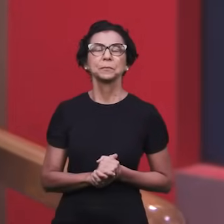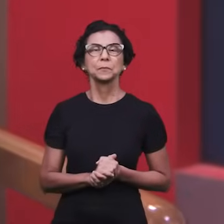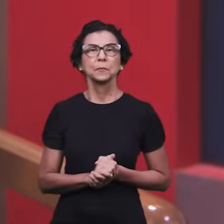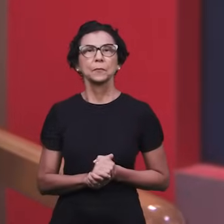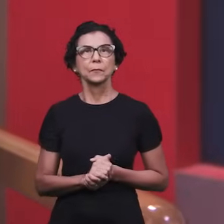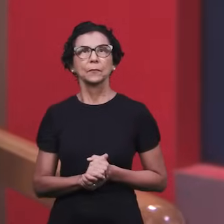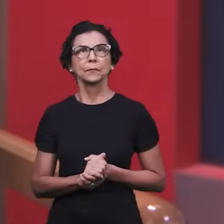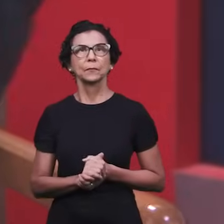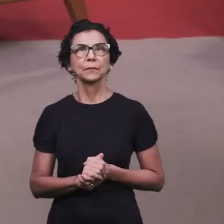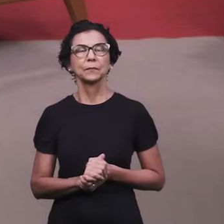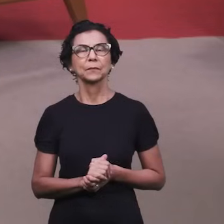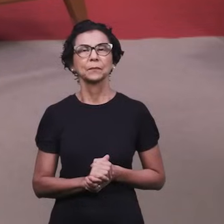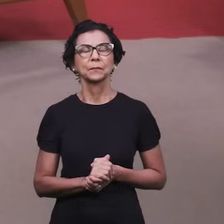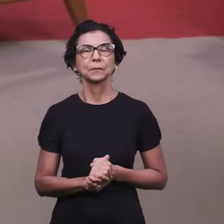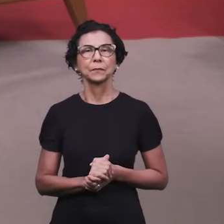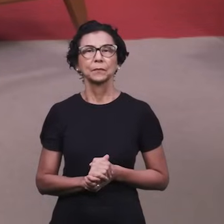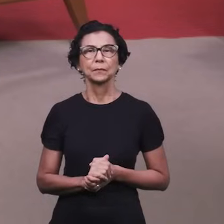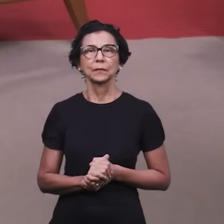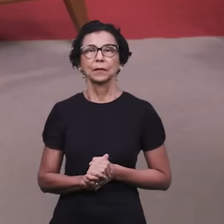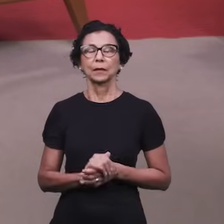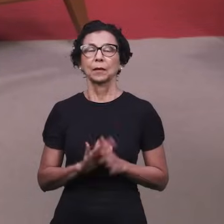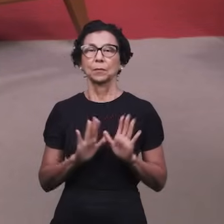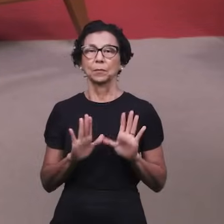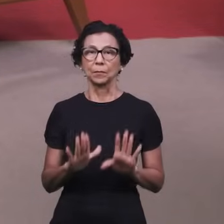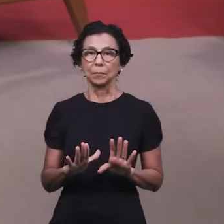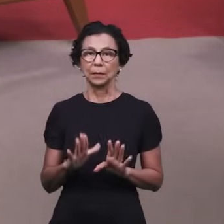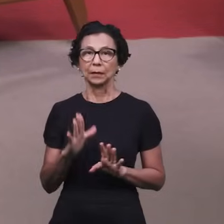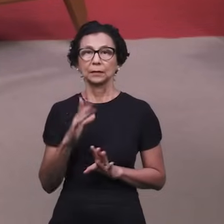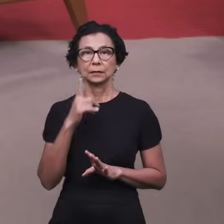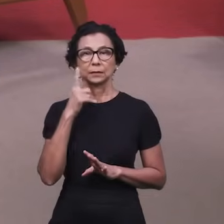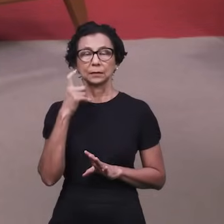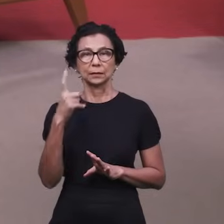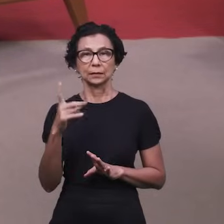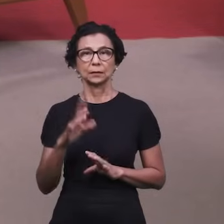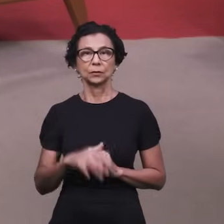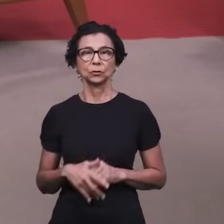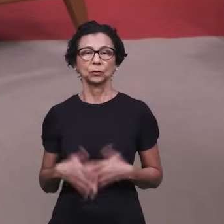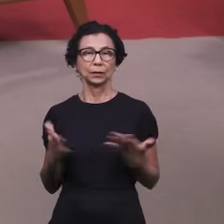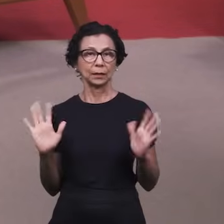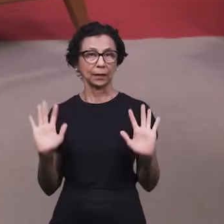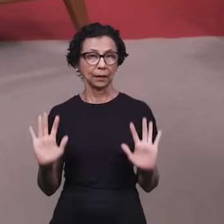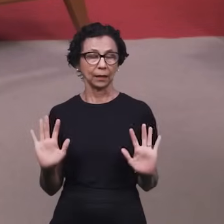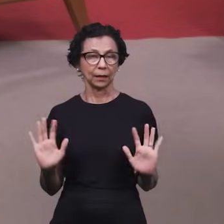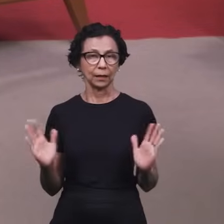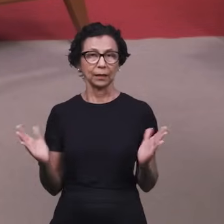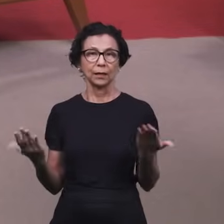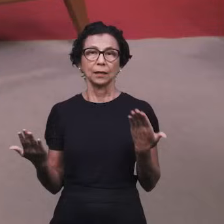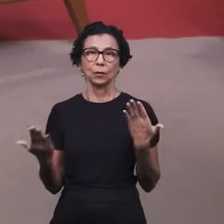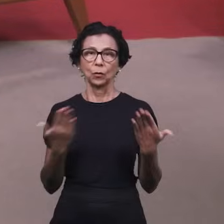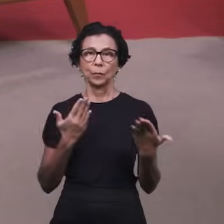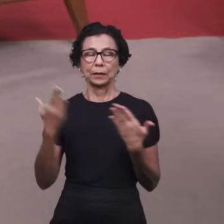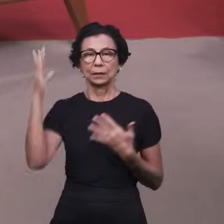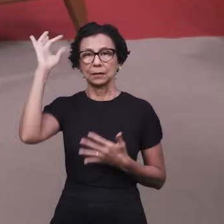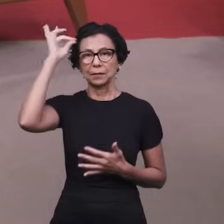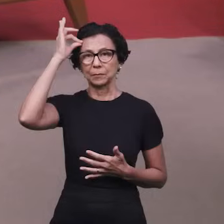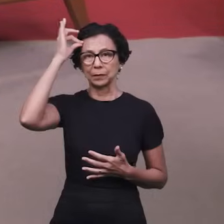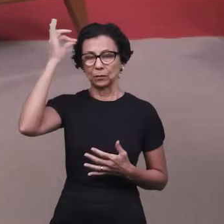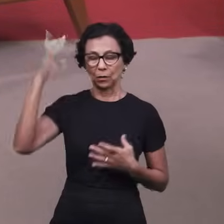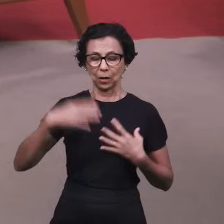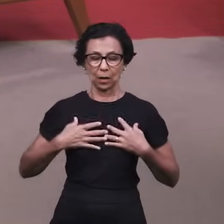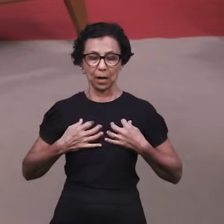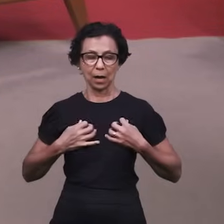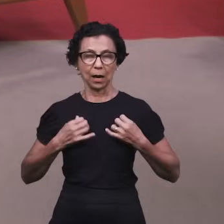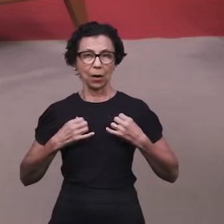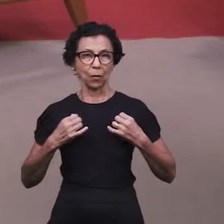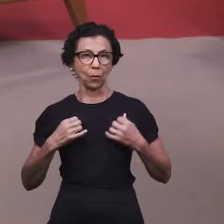por tudo. Agora, o que nos chama a atenção, porque as vestes falam da salvação. É, isso mesmo. Então, aquele